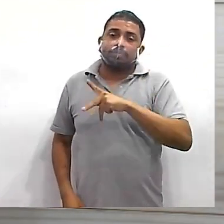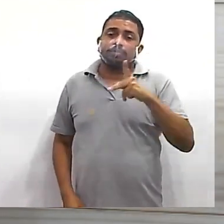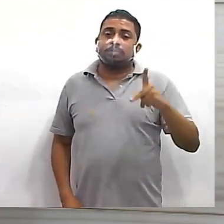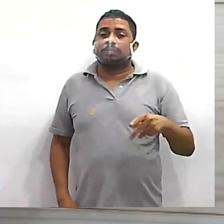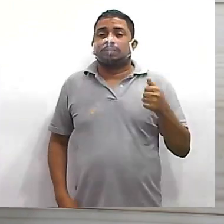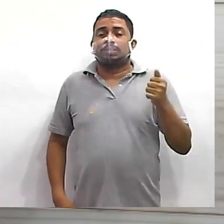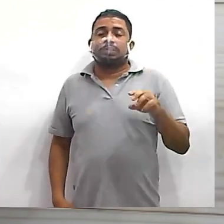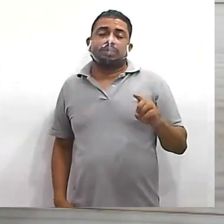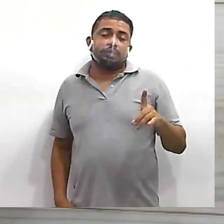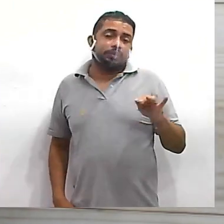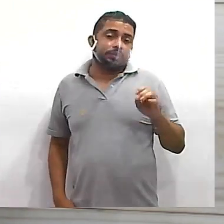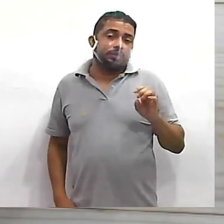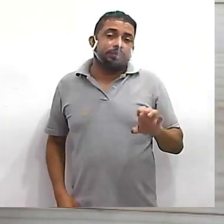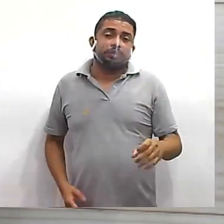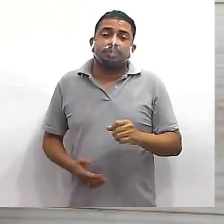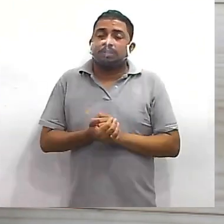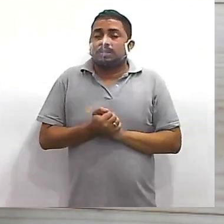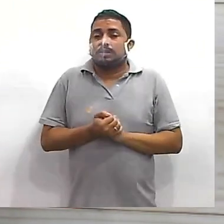André,